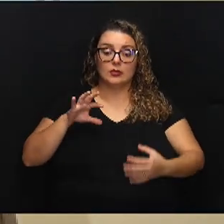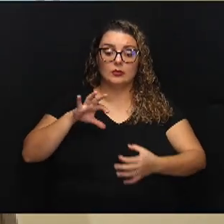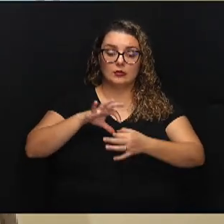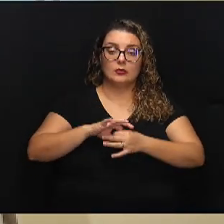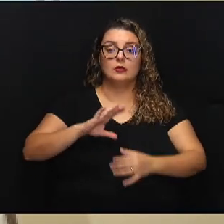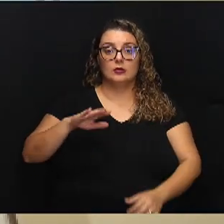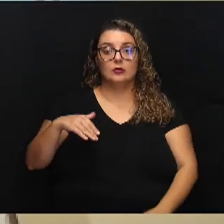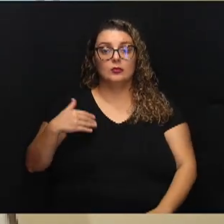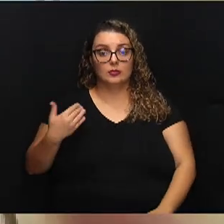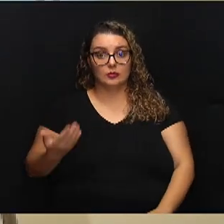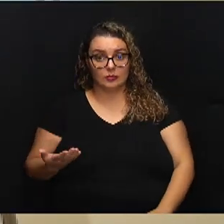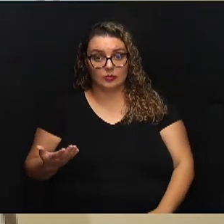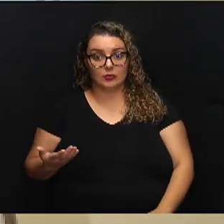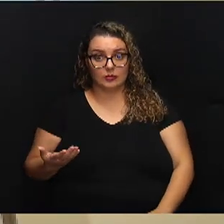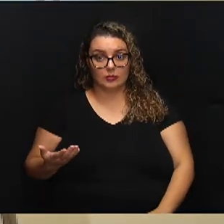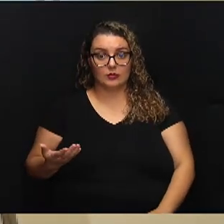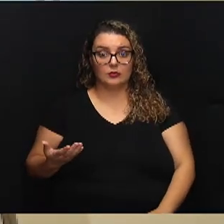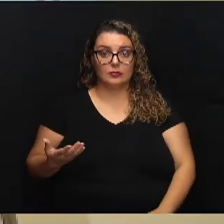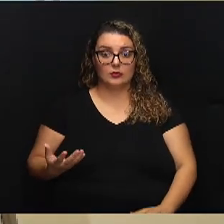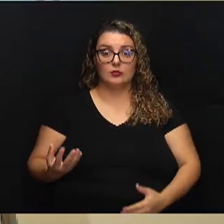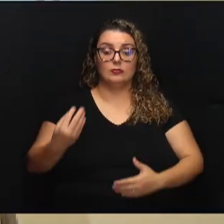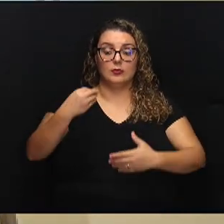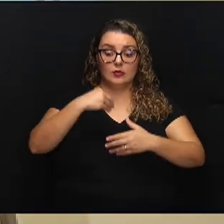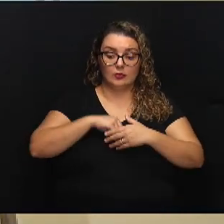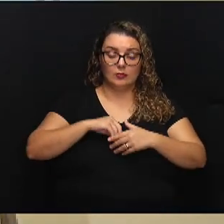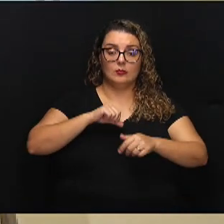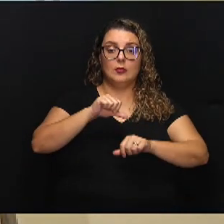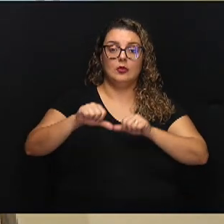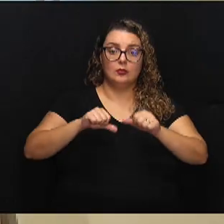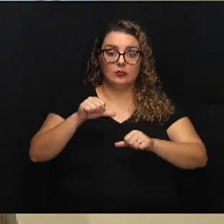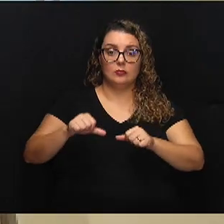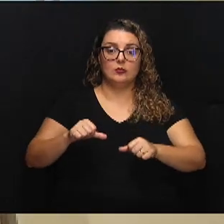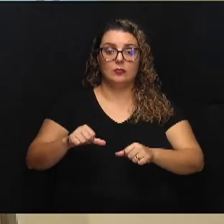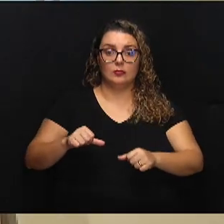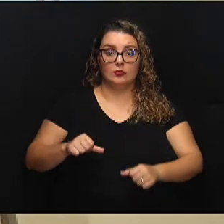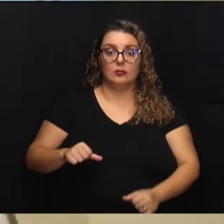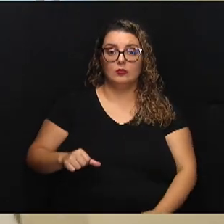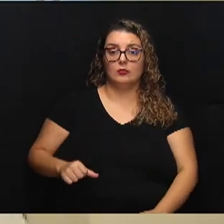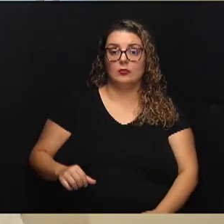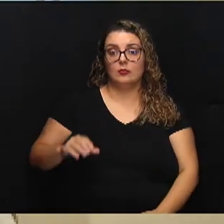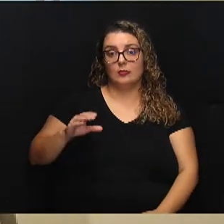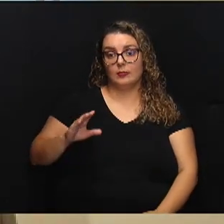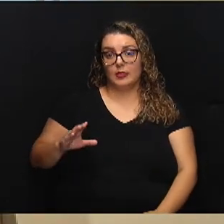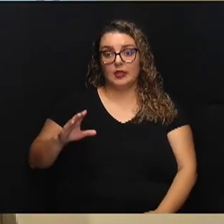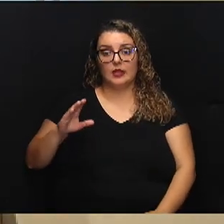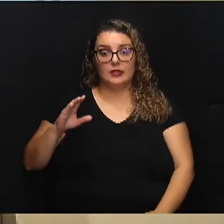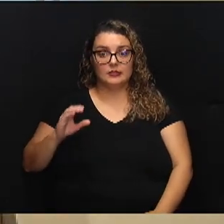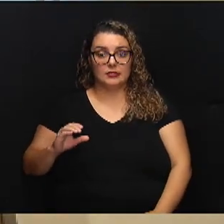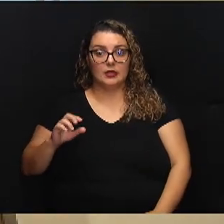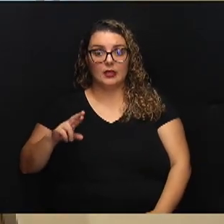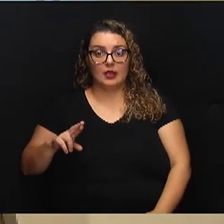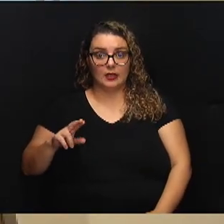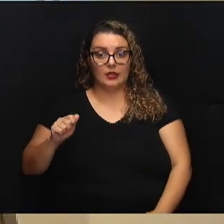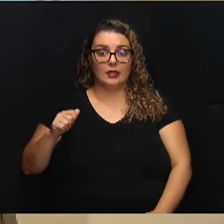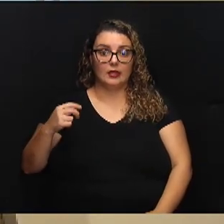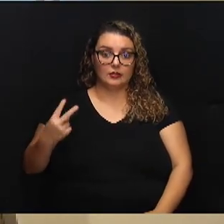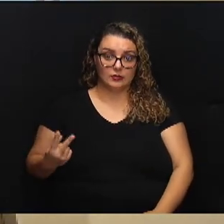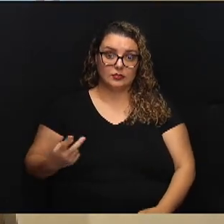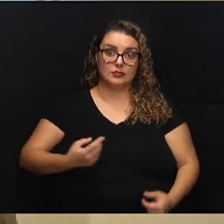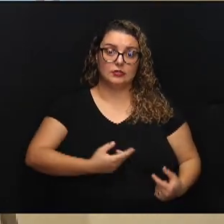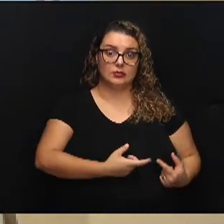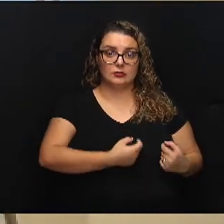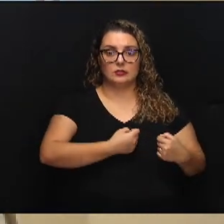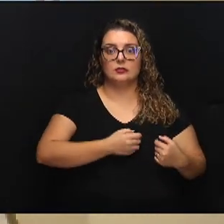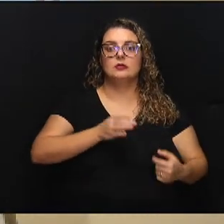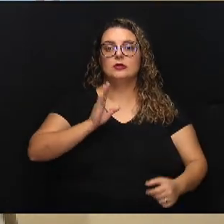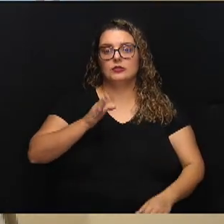quando nós carregamos uma mutação do gene BRCA1 ou BRCA2 e eu tenho, por exemplo, um câncer de mama,